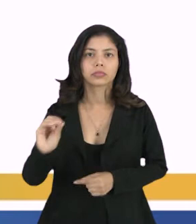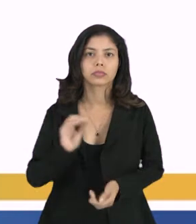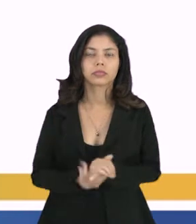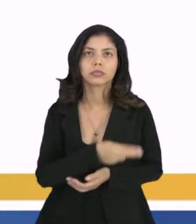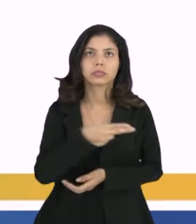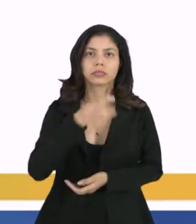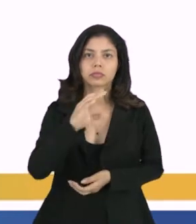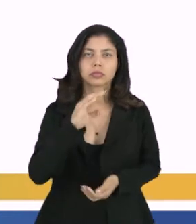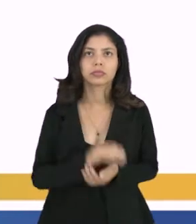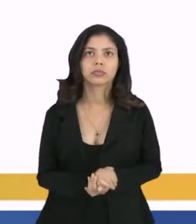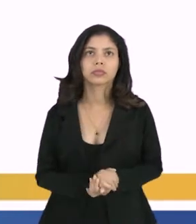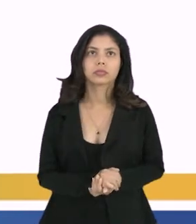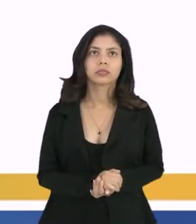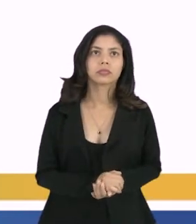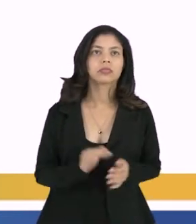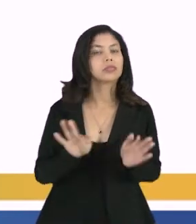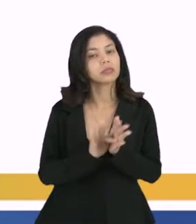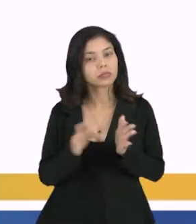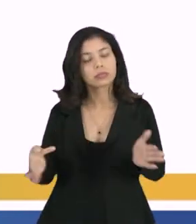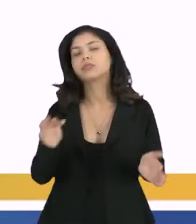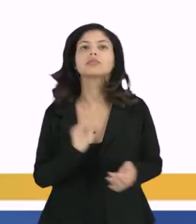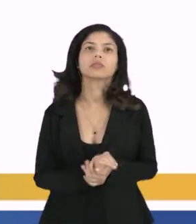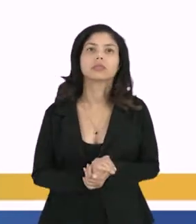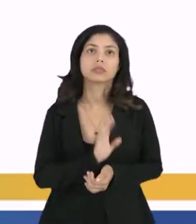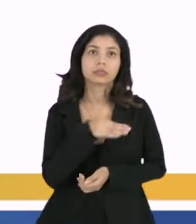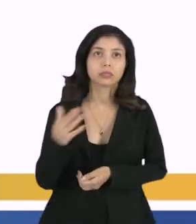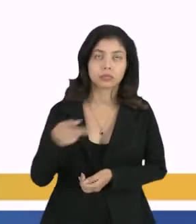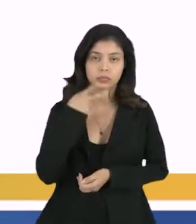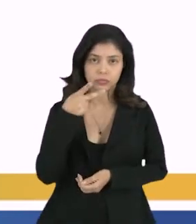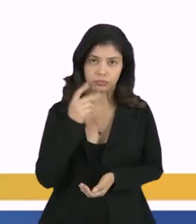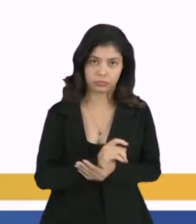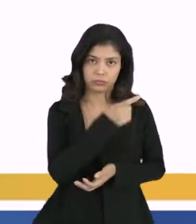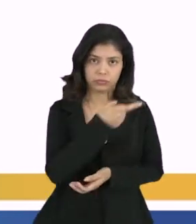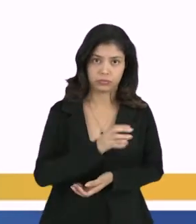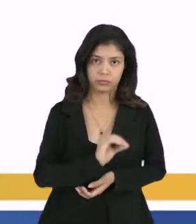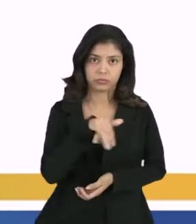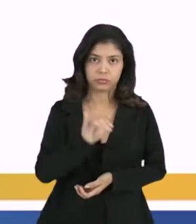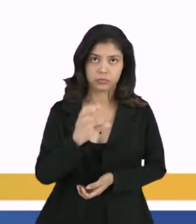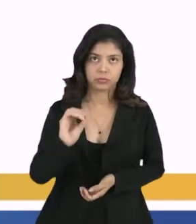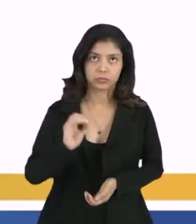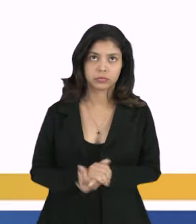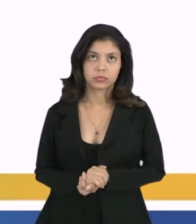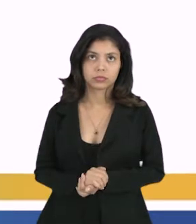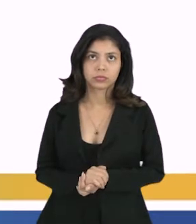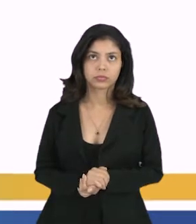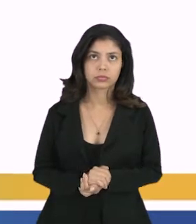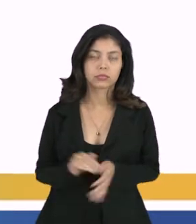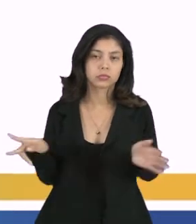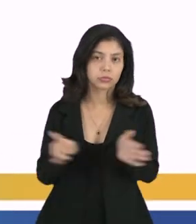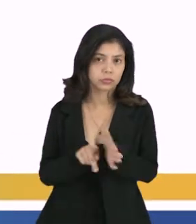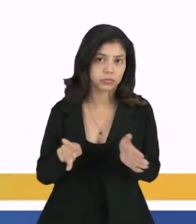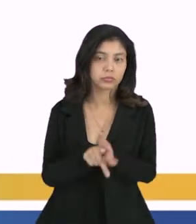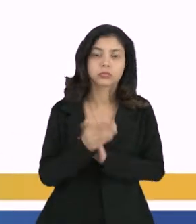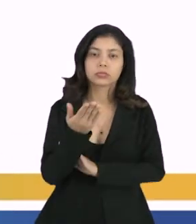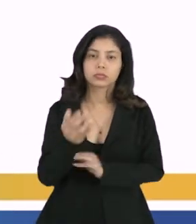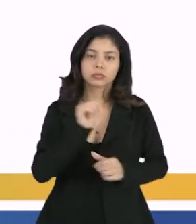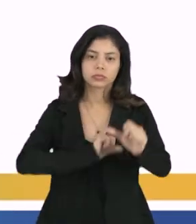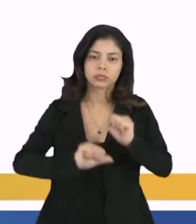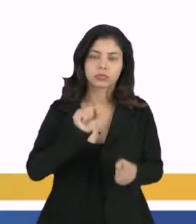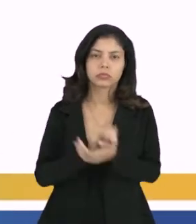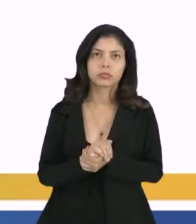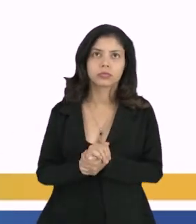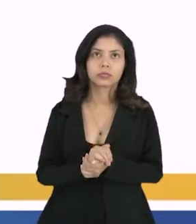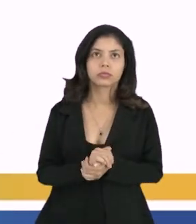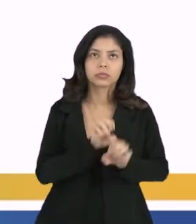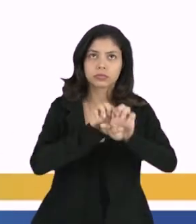e y0 é solução, isso quer dizer que quando eu coloco x igual a x0 e y igual a y0, eu transformo